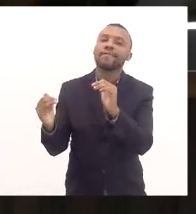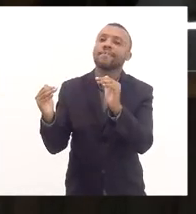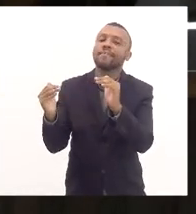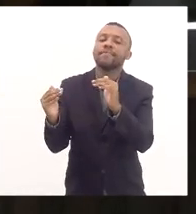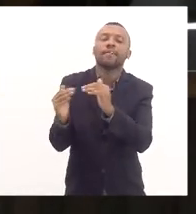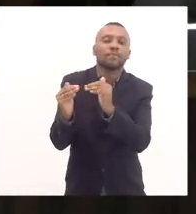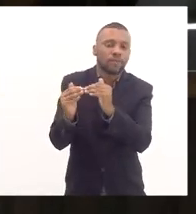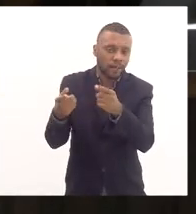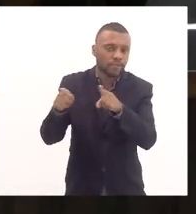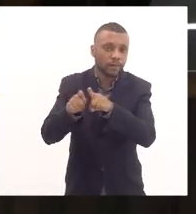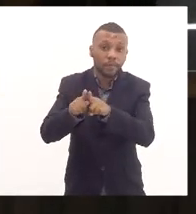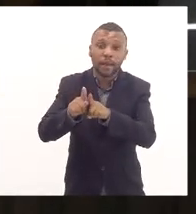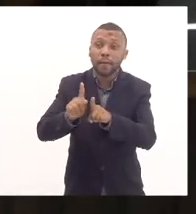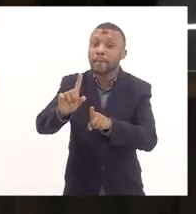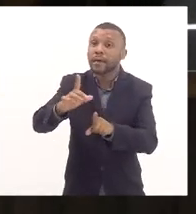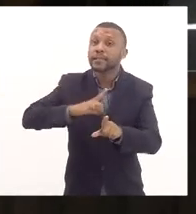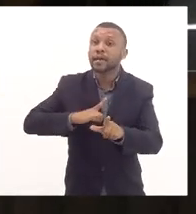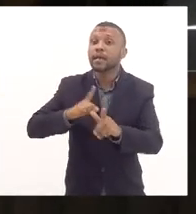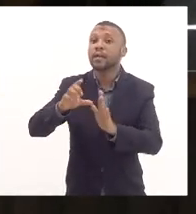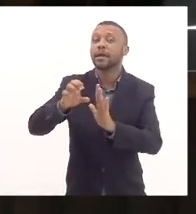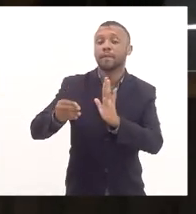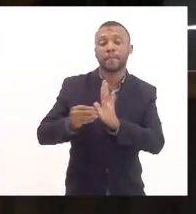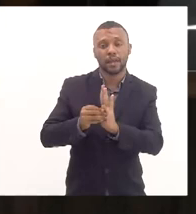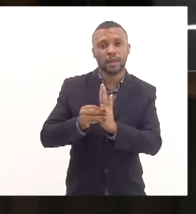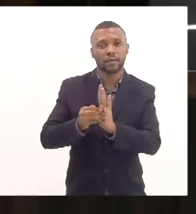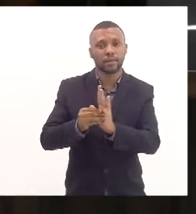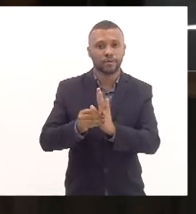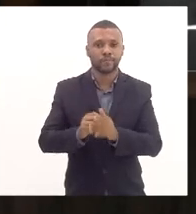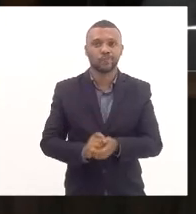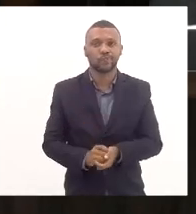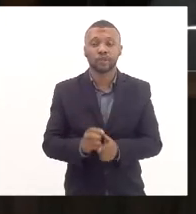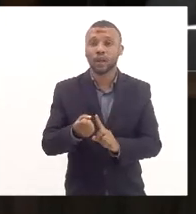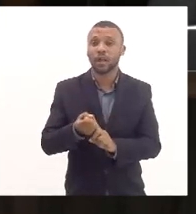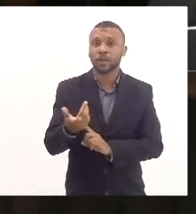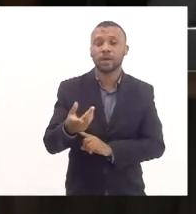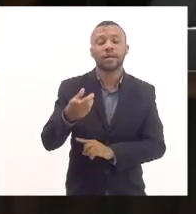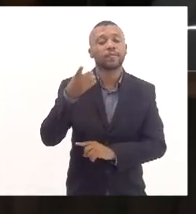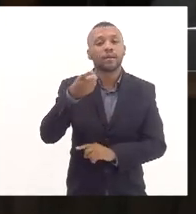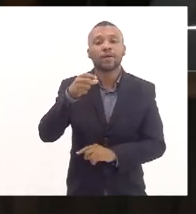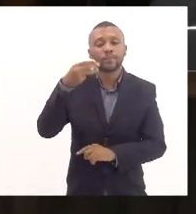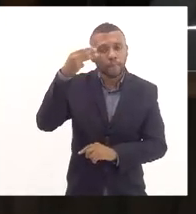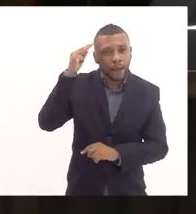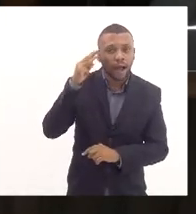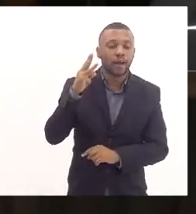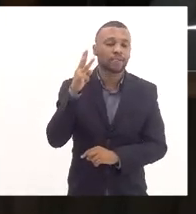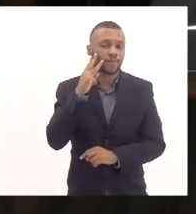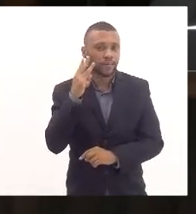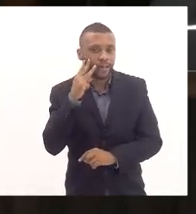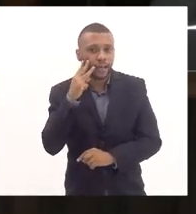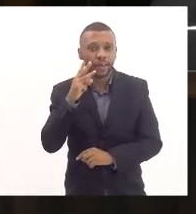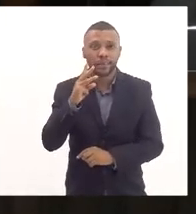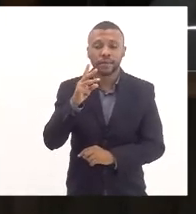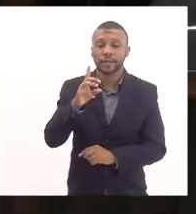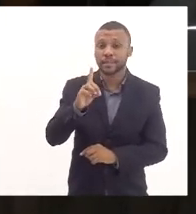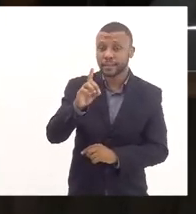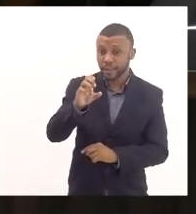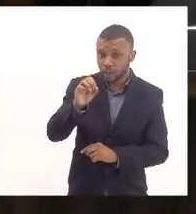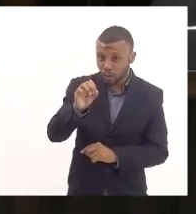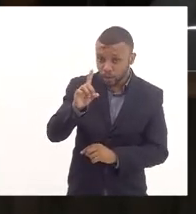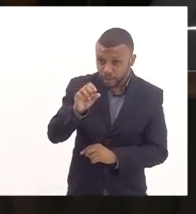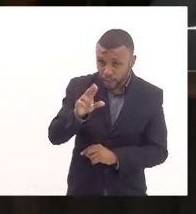de orçamento favorável com a emenda das TJ relator o deputado Márcio Pacheco waldeck Carneiro Doutor deodalto